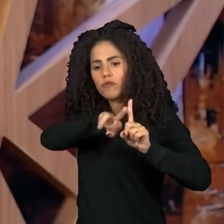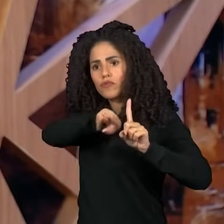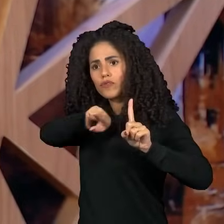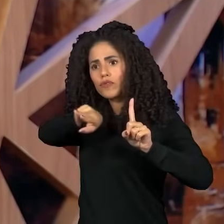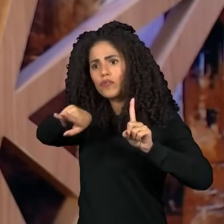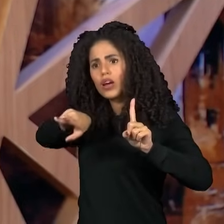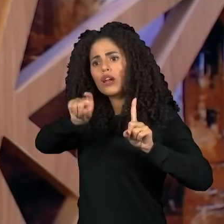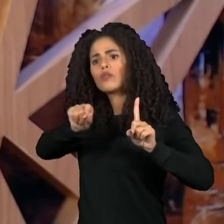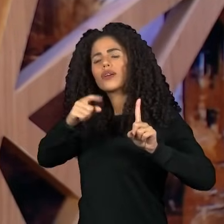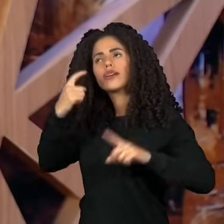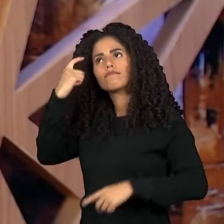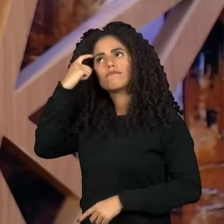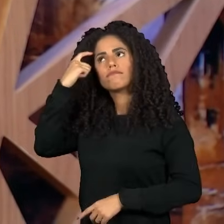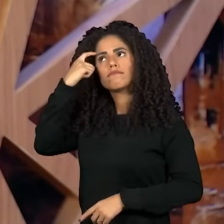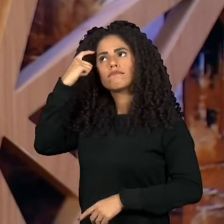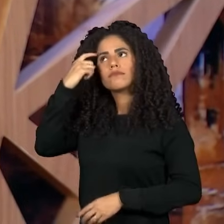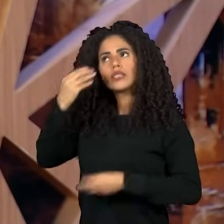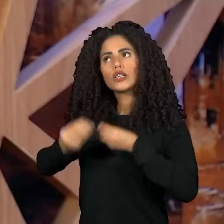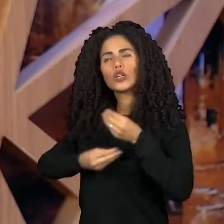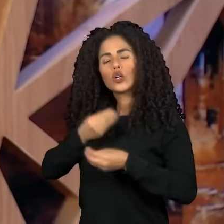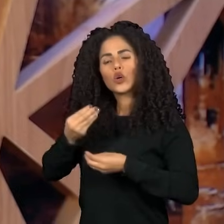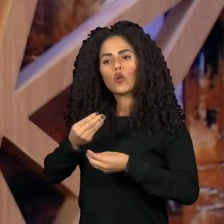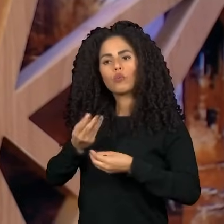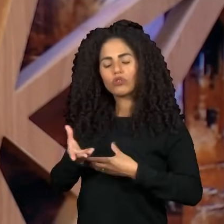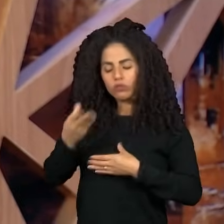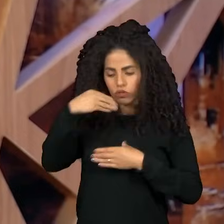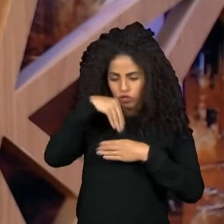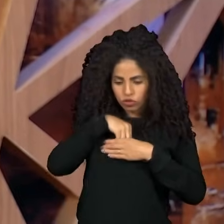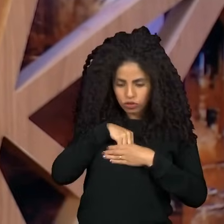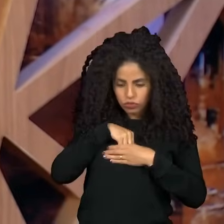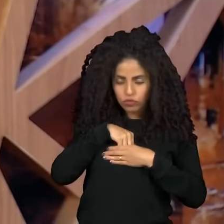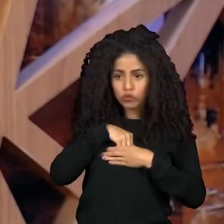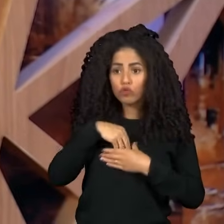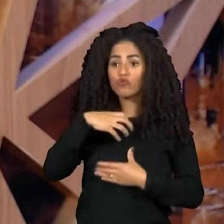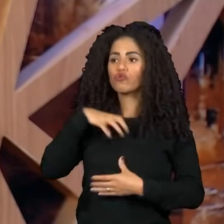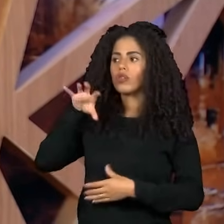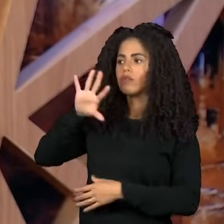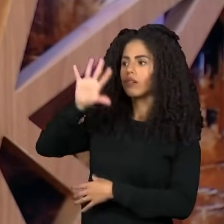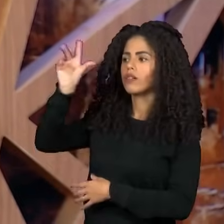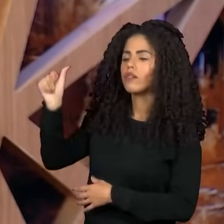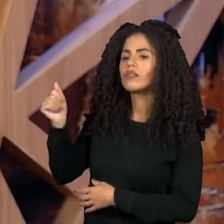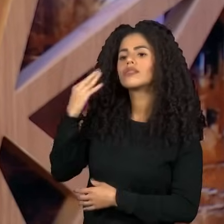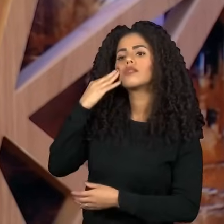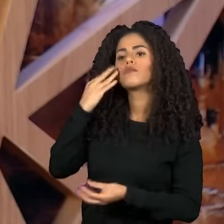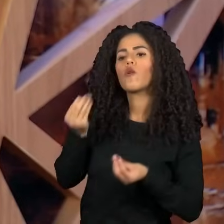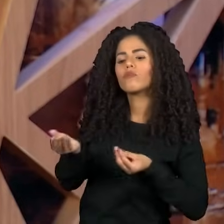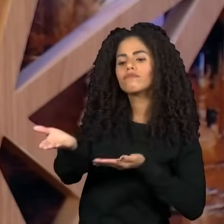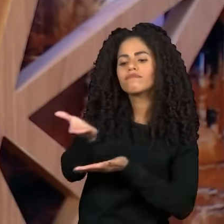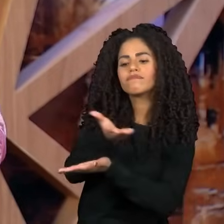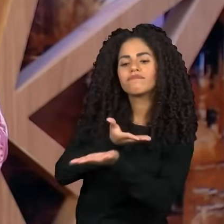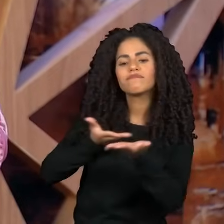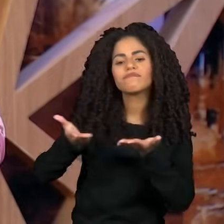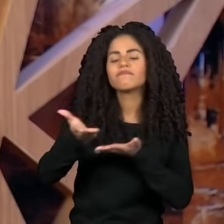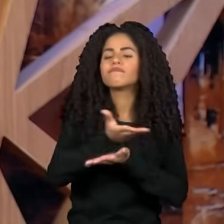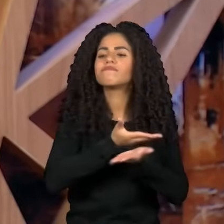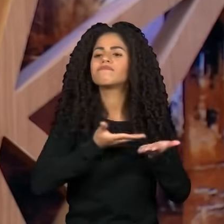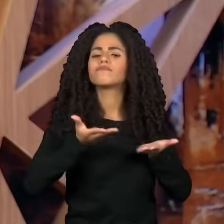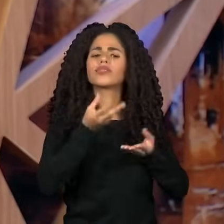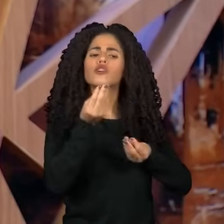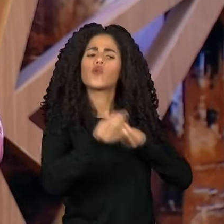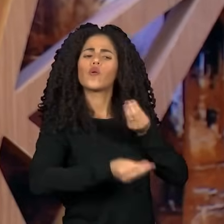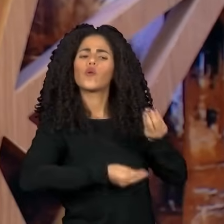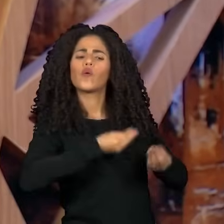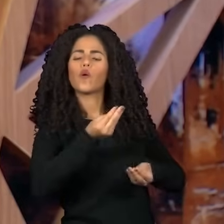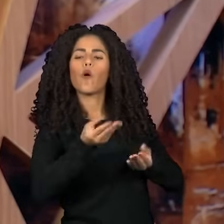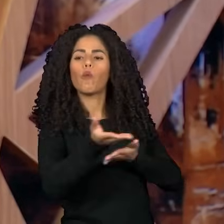não a ideia de poliamor, mas eu acho que é algo que está dentro da perspectiva africana de entender a partilha, né? De entender como essa